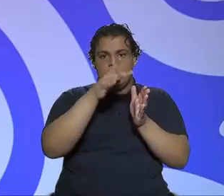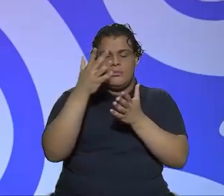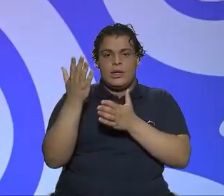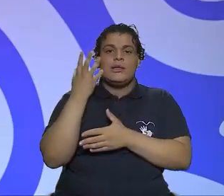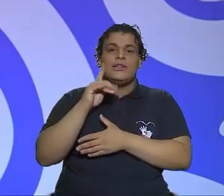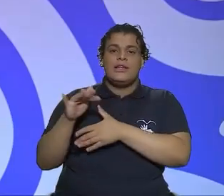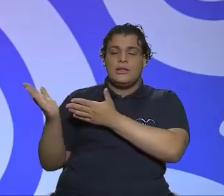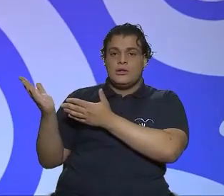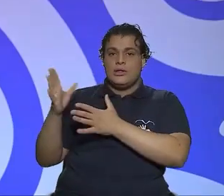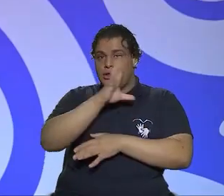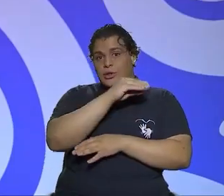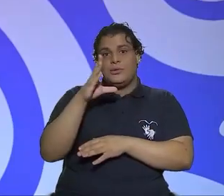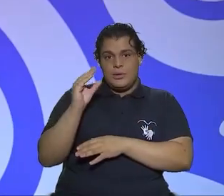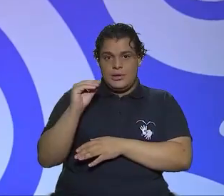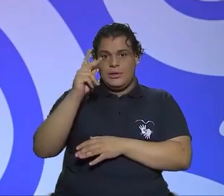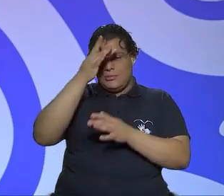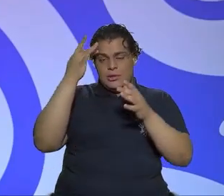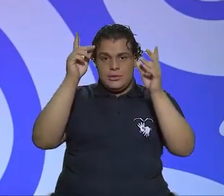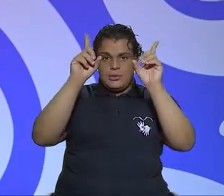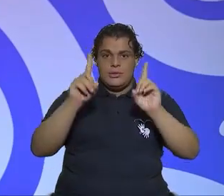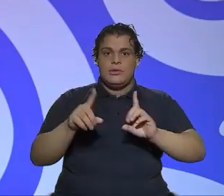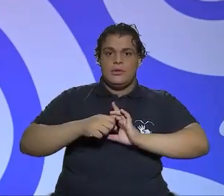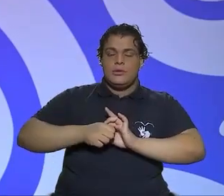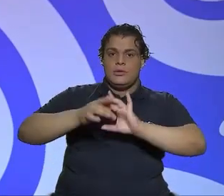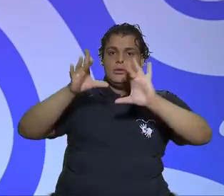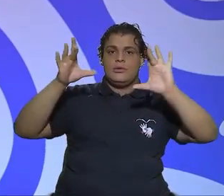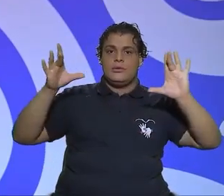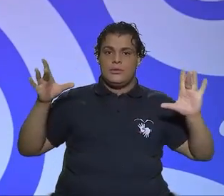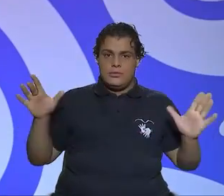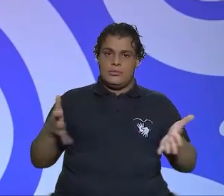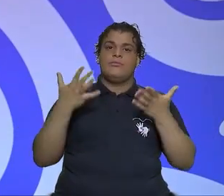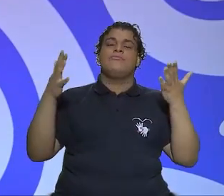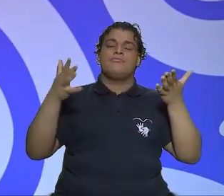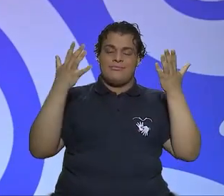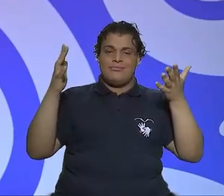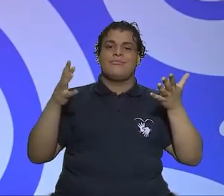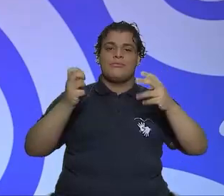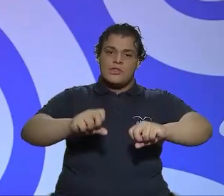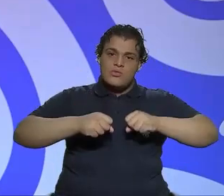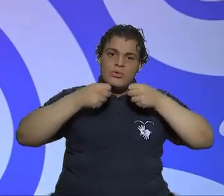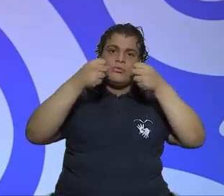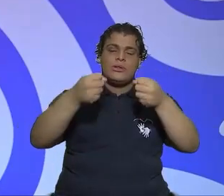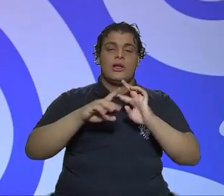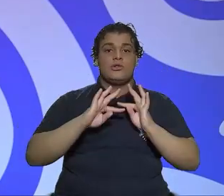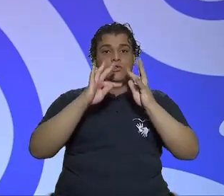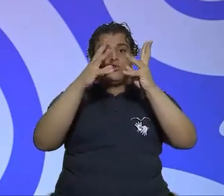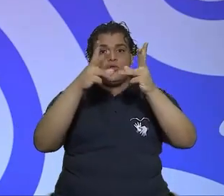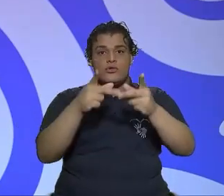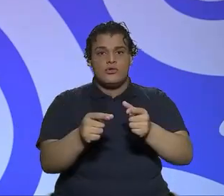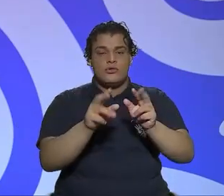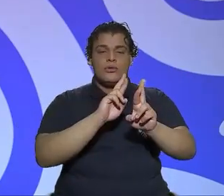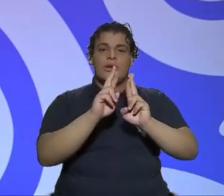PCDs visa a ampliação das possibilidades para garantir e estimular as potencialidades de toda a rede